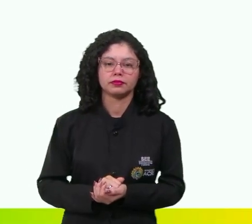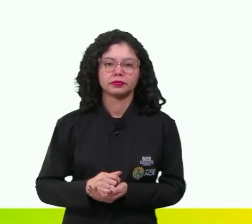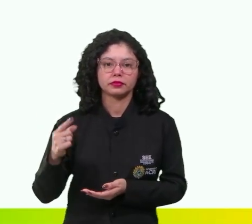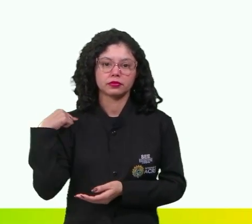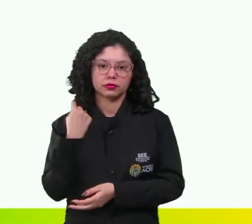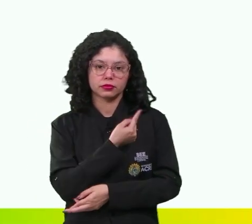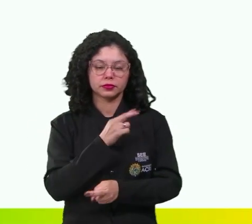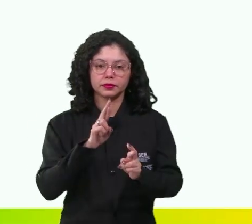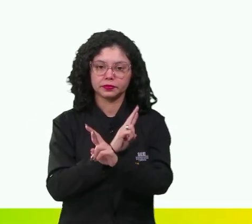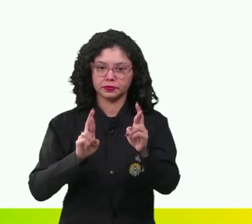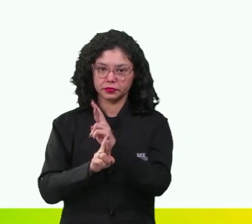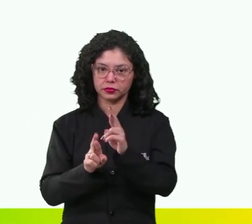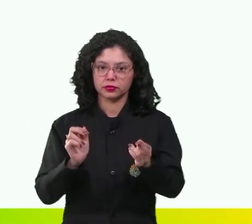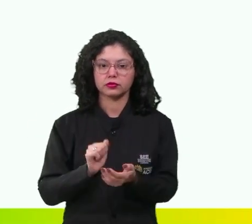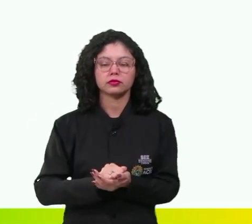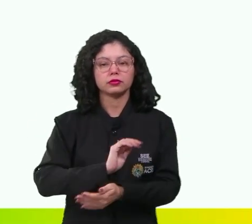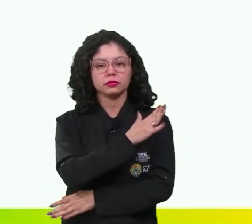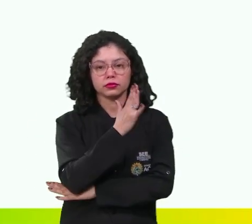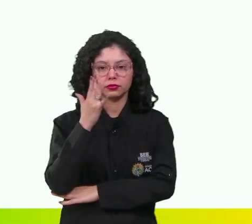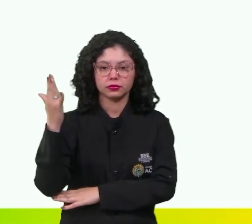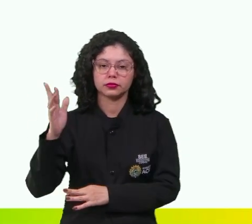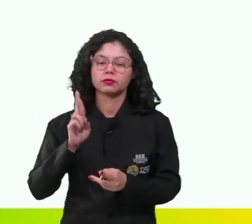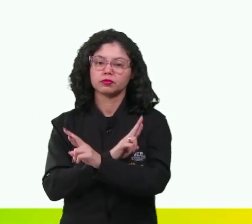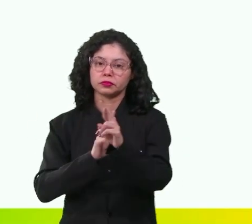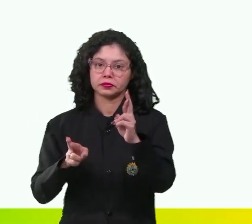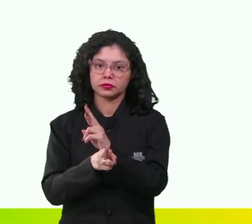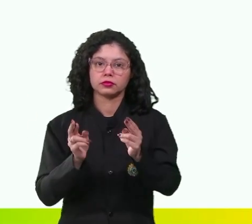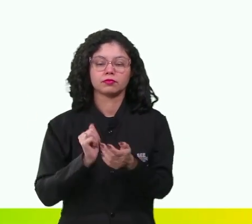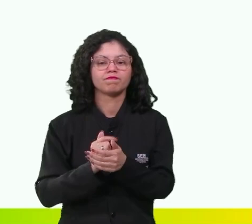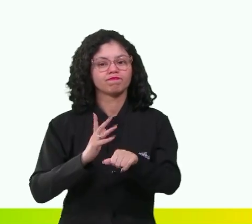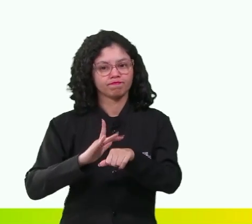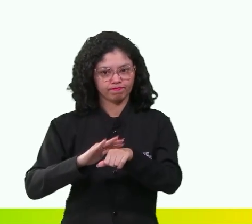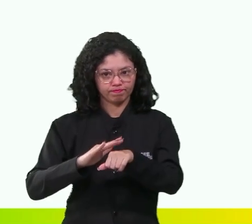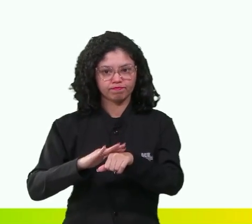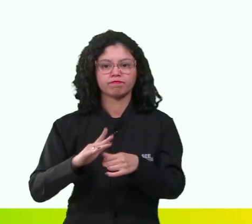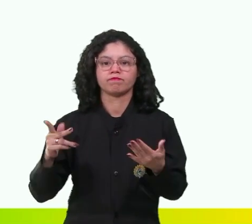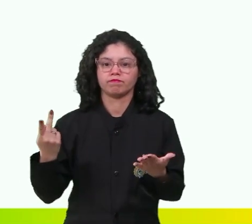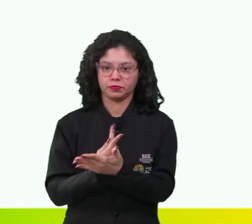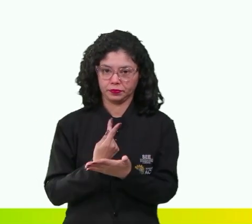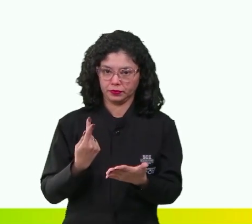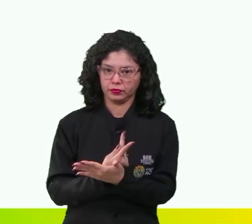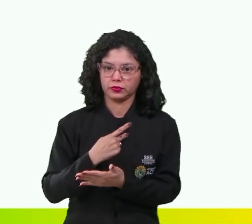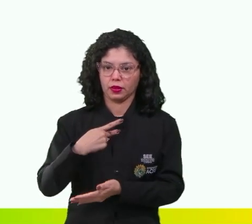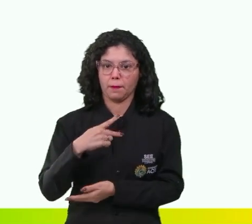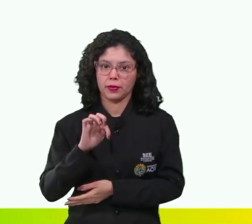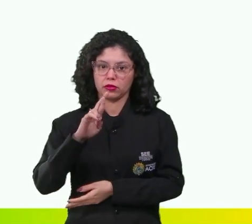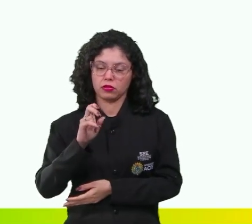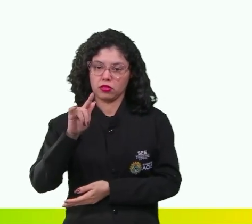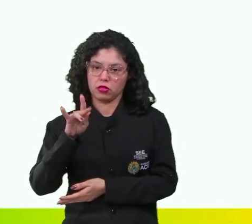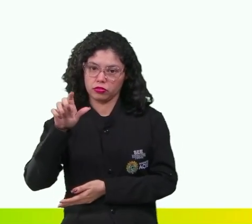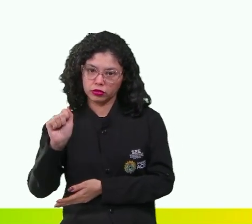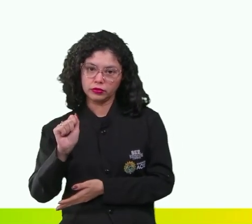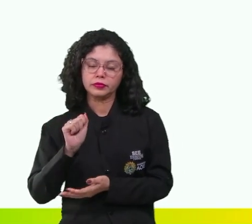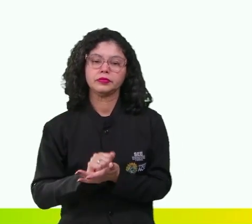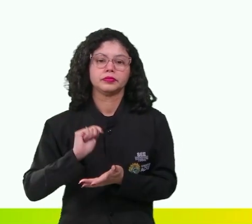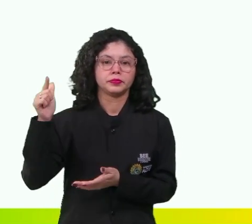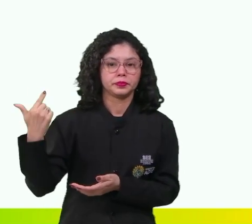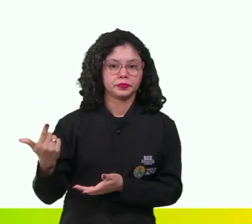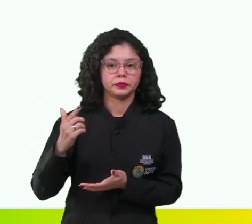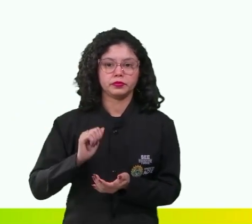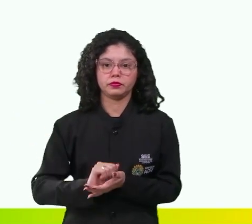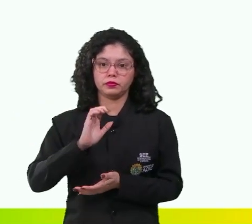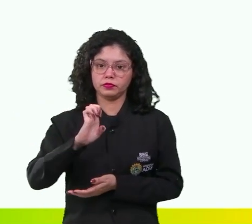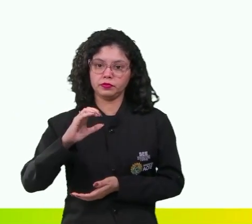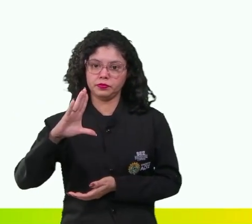nossa relação com a natureza vai ser uma relação doentia, patológica, digamos assim. E, do outro lado,